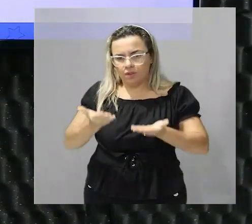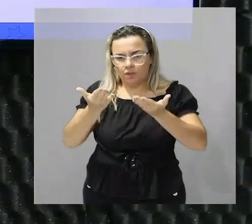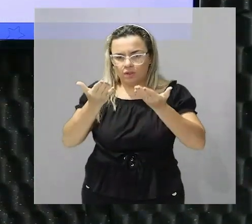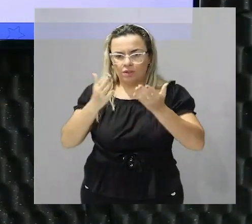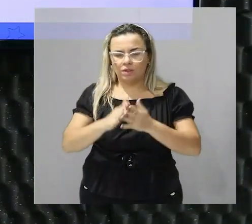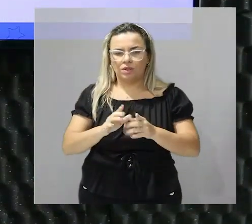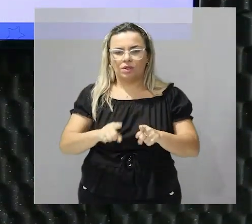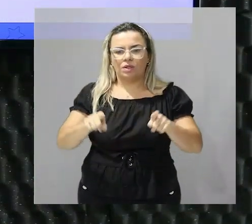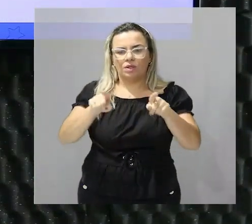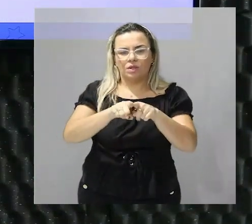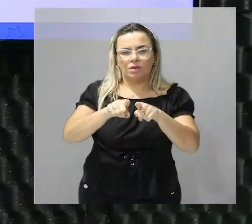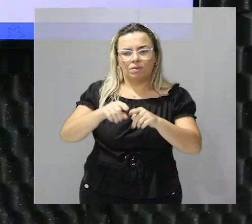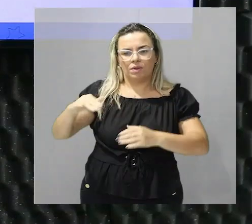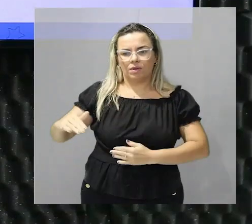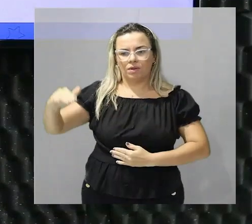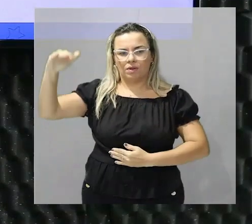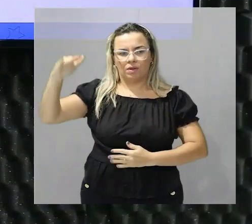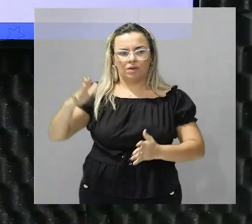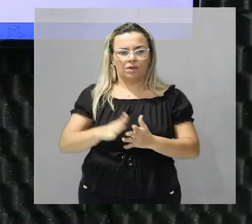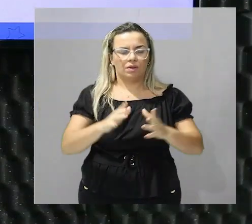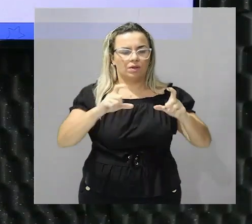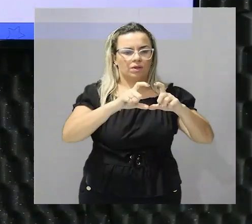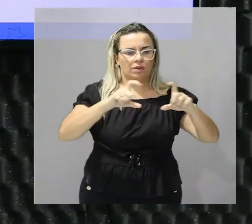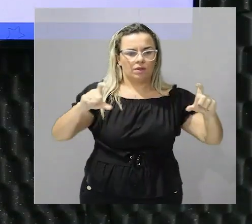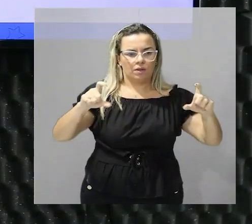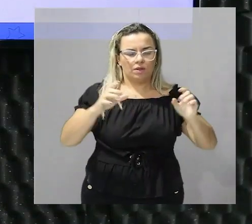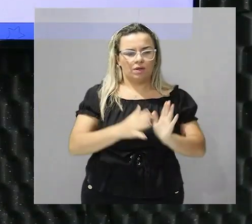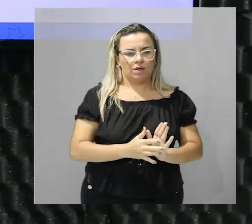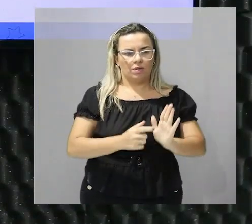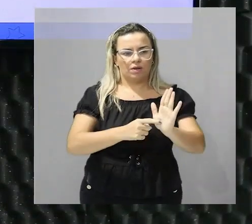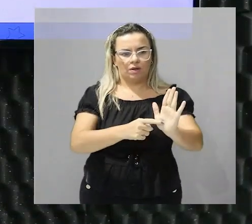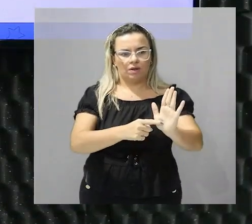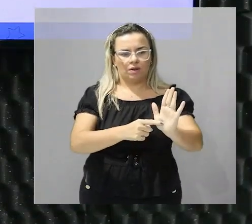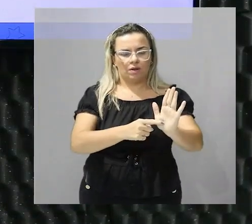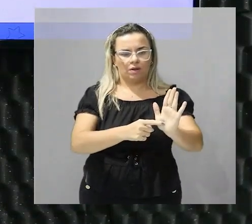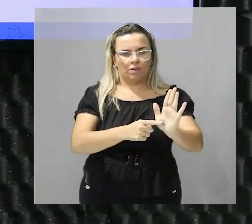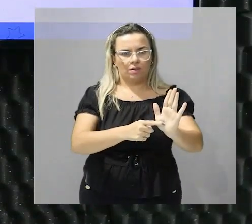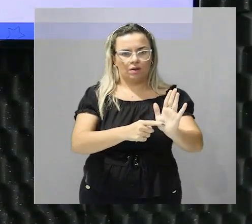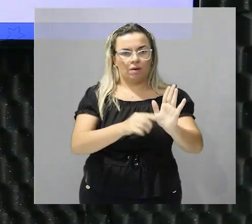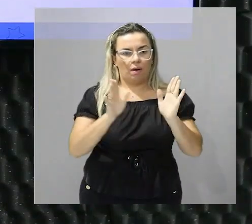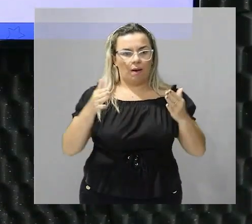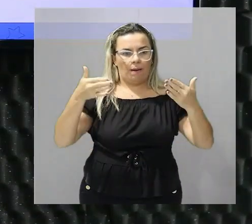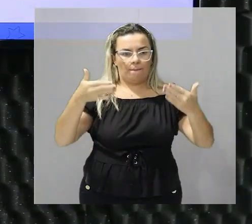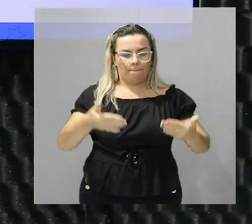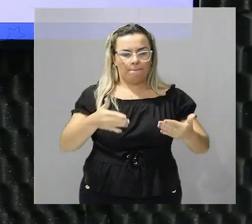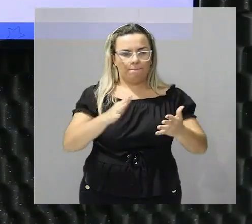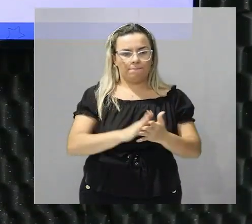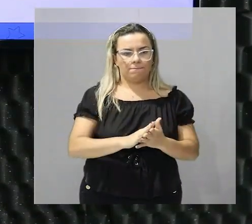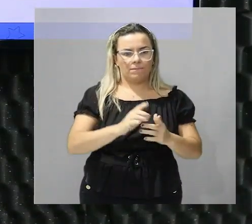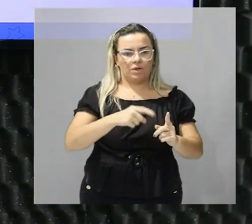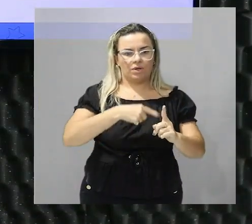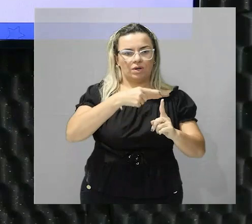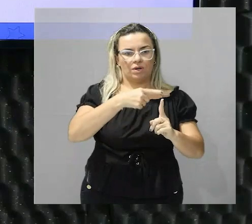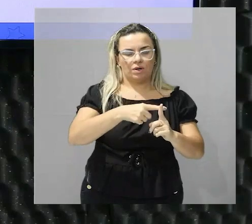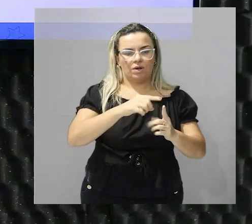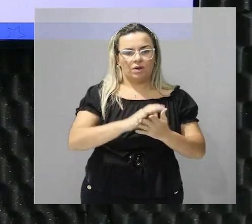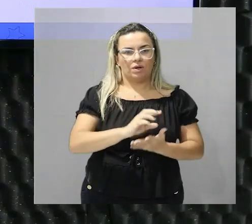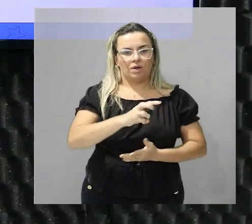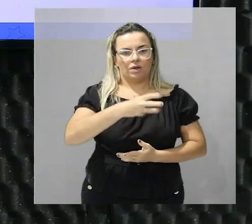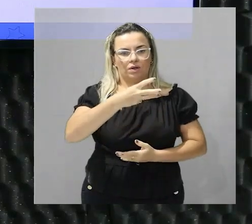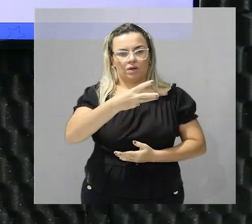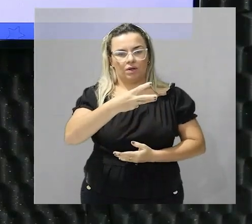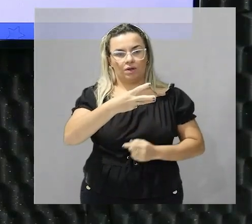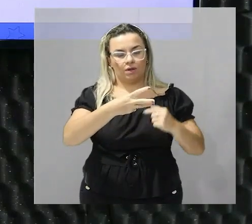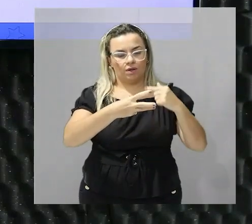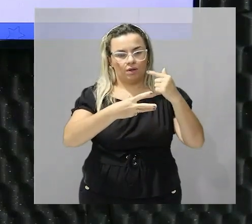peso da estatura. A fórmula é expressa pela, a partir de agora, muita atenção, tá? Triplo da massa, então,